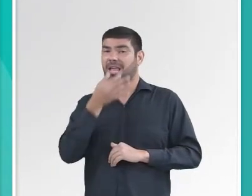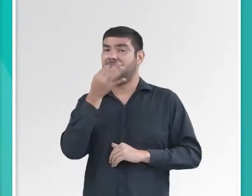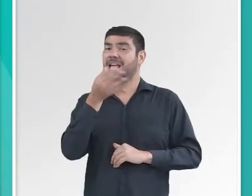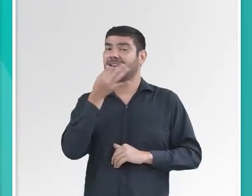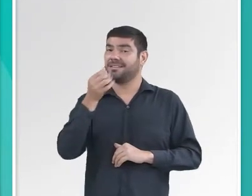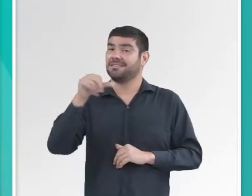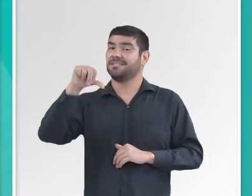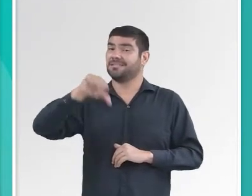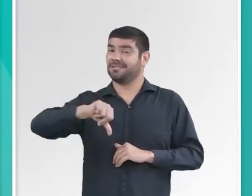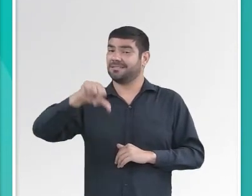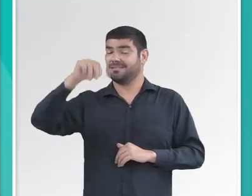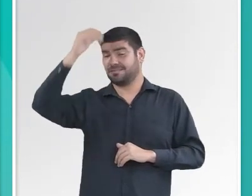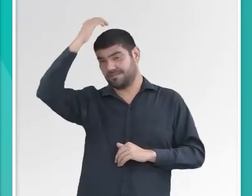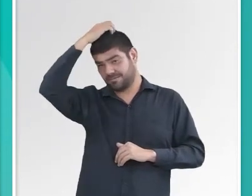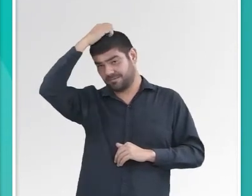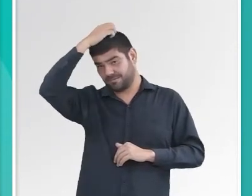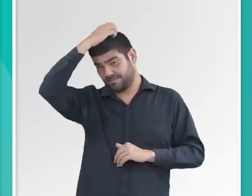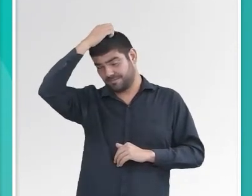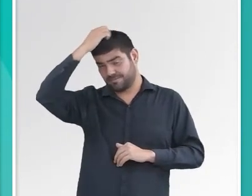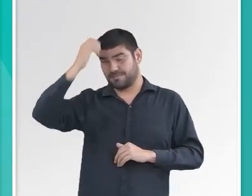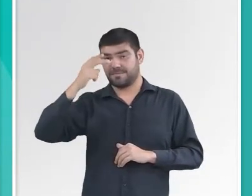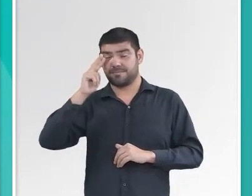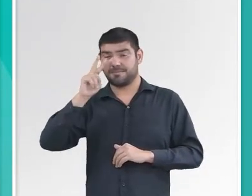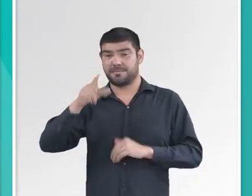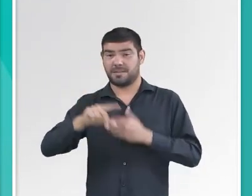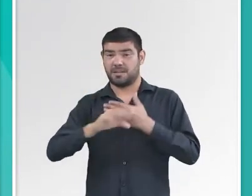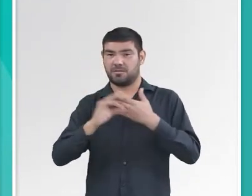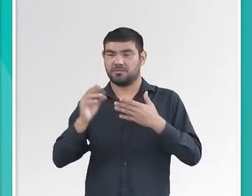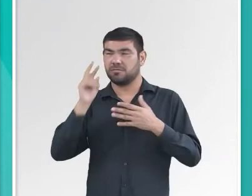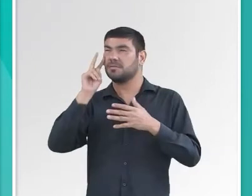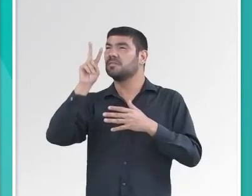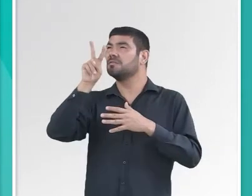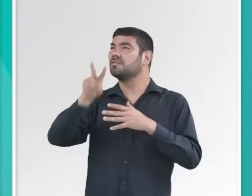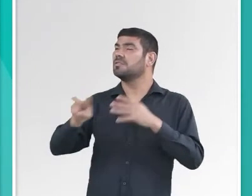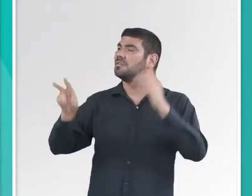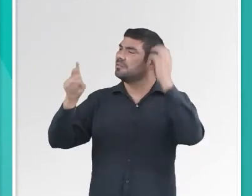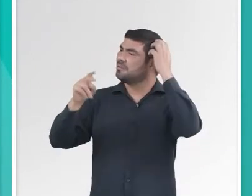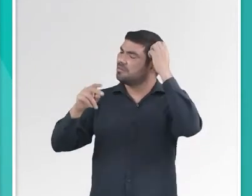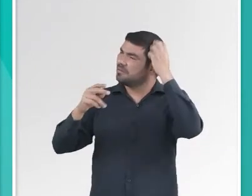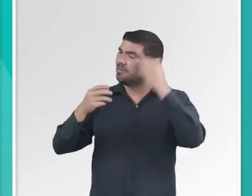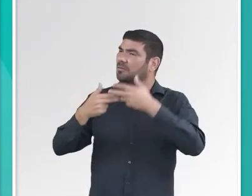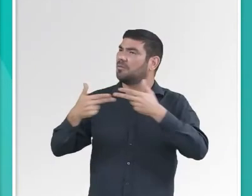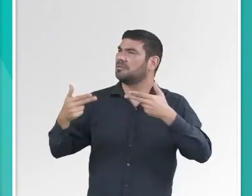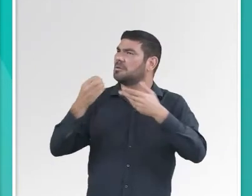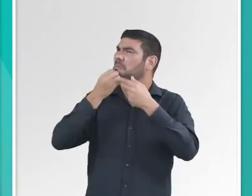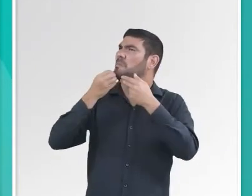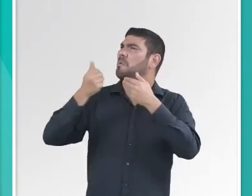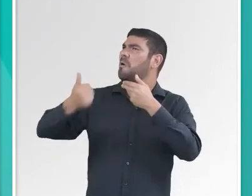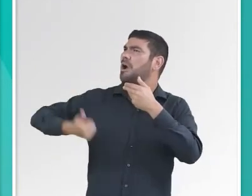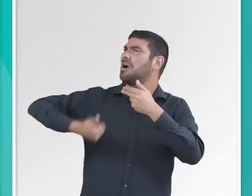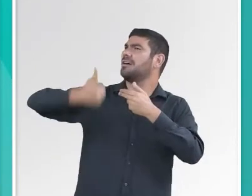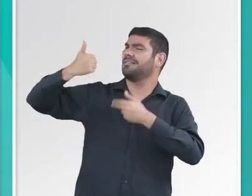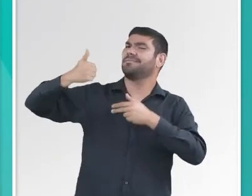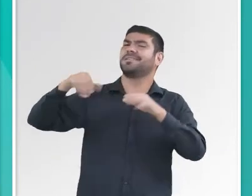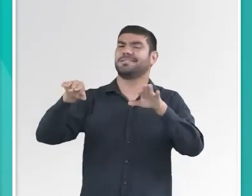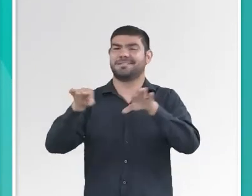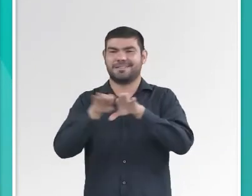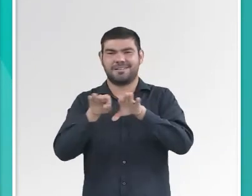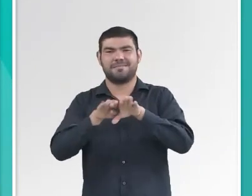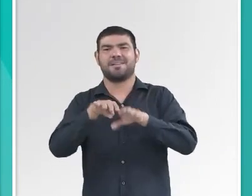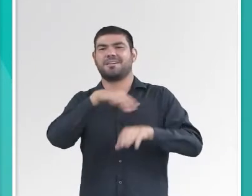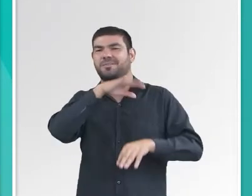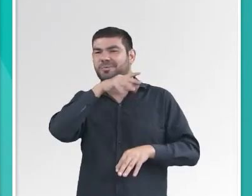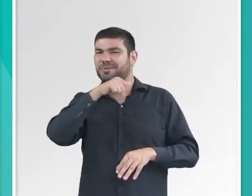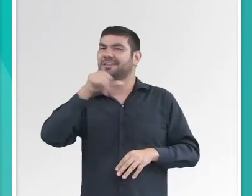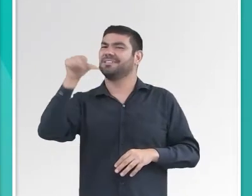negativa. Então perceba que o autor desta resenha conseguiu visualizar pontos bastante positivos, mas ele também consegue ter